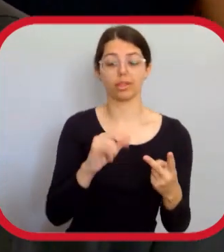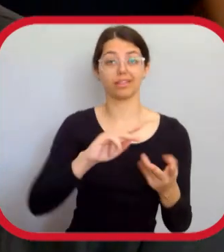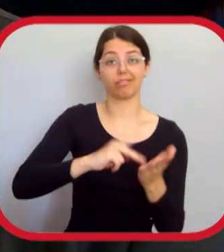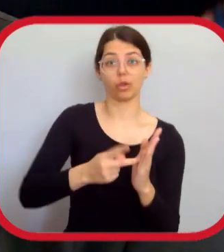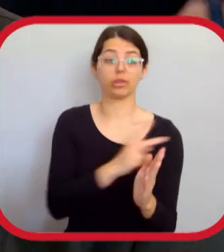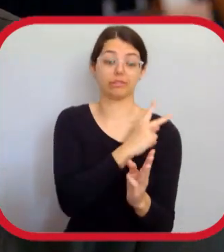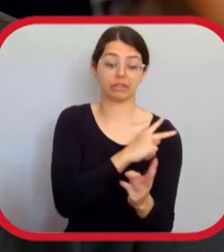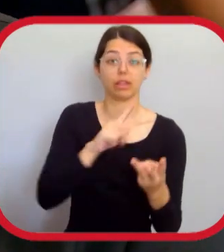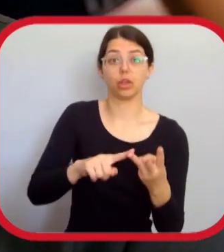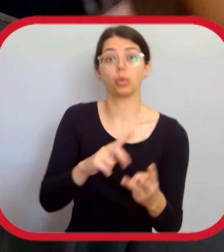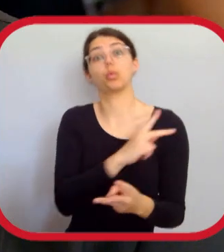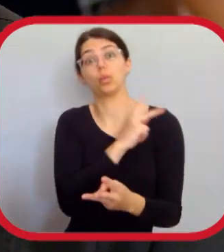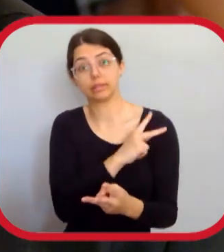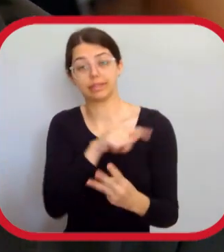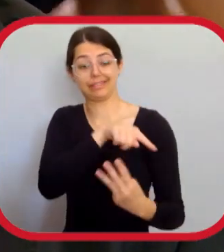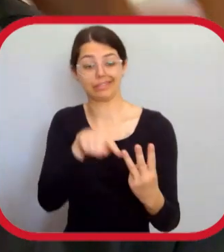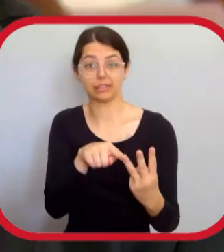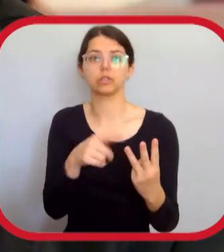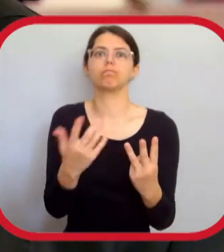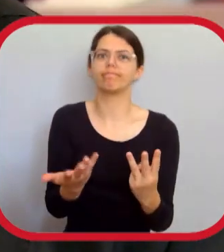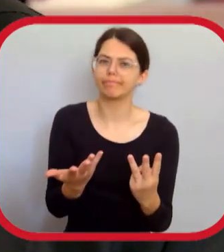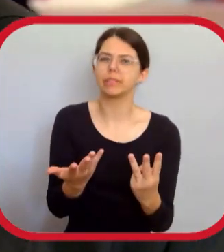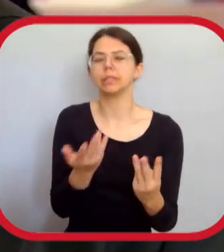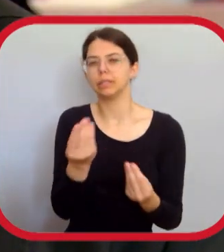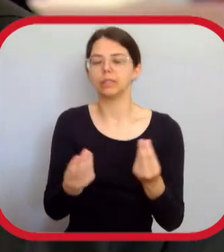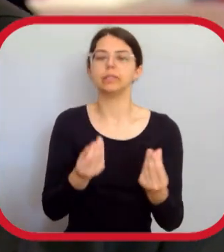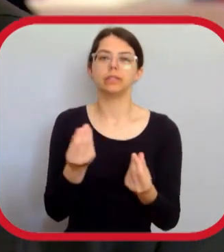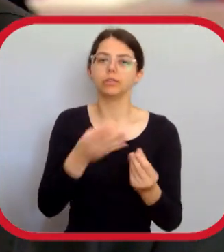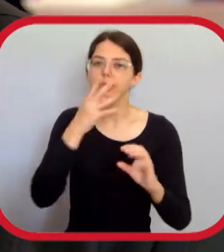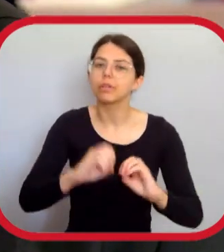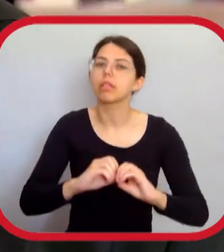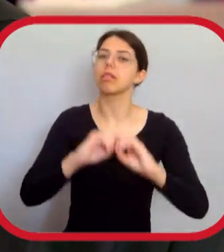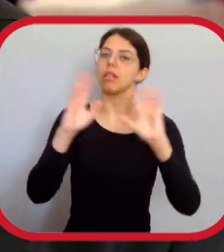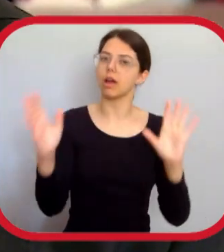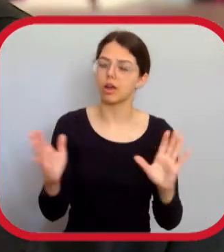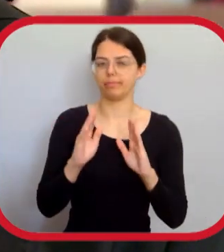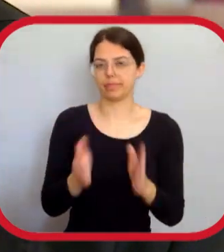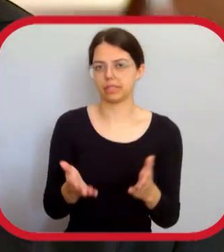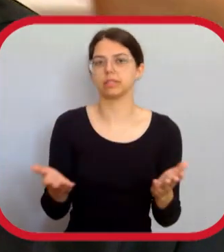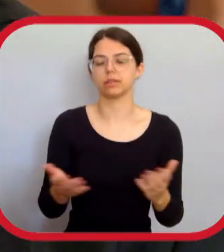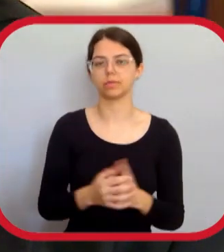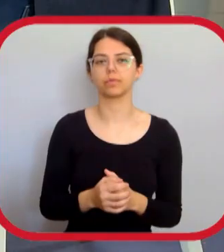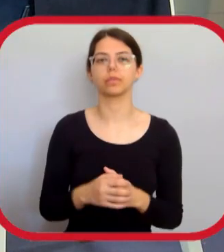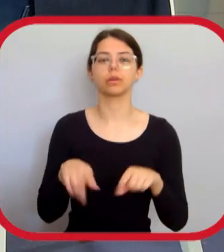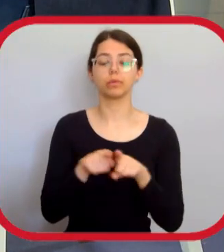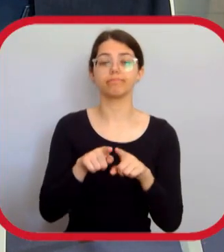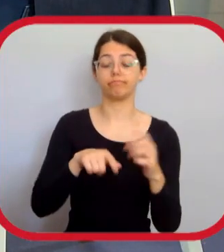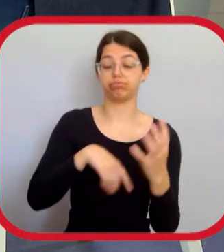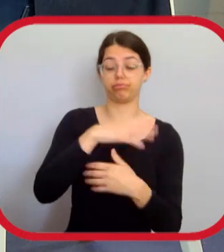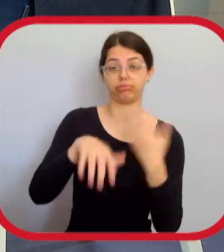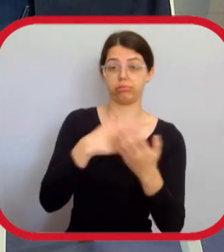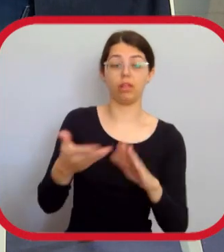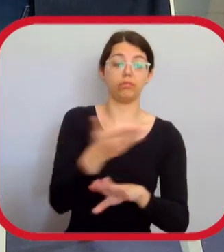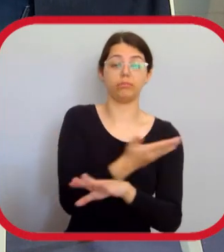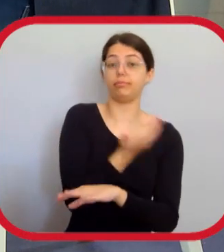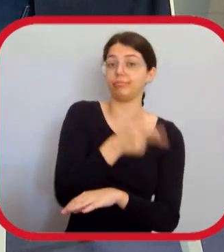universidades e universidades. E se calhar era preciso clarificar isto de uma vez por todas, ou seja, o